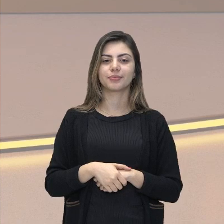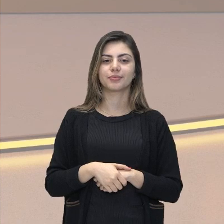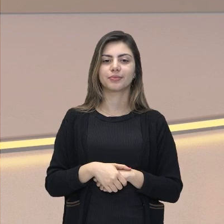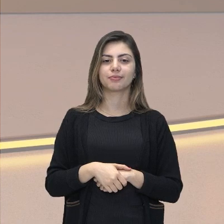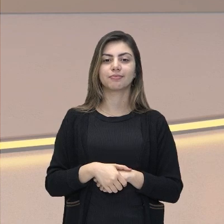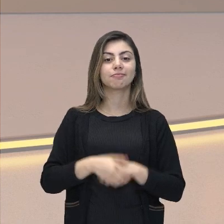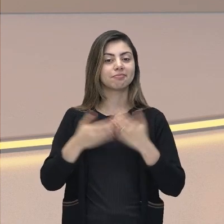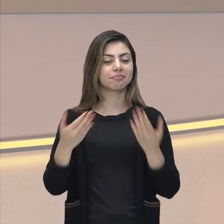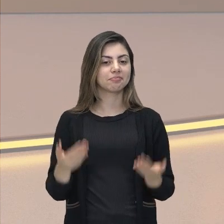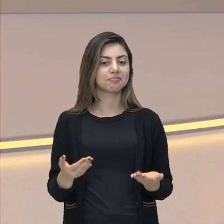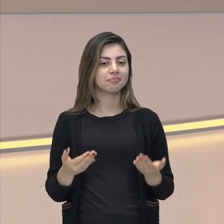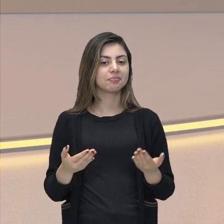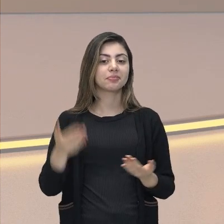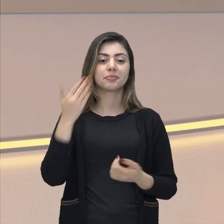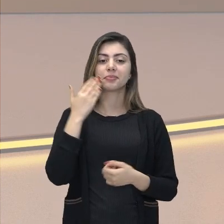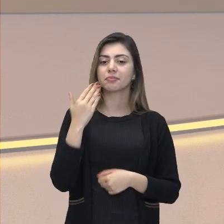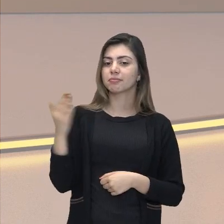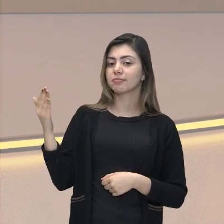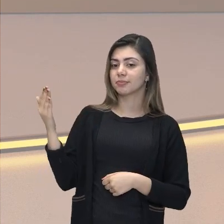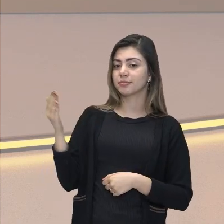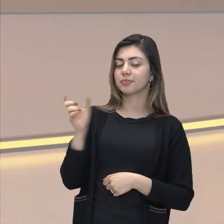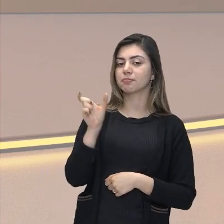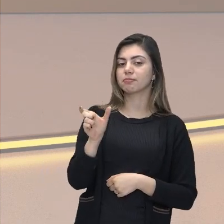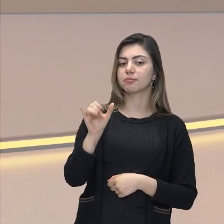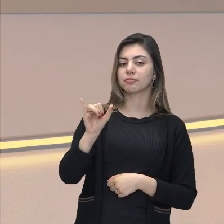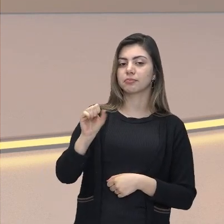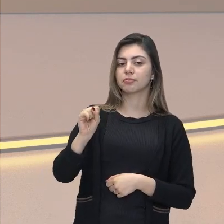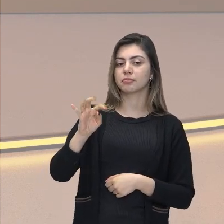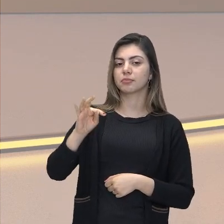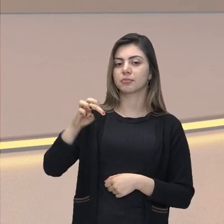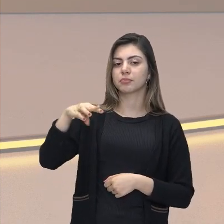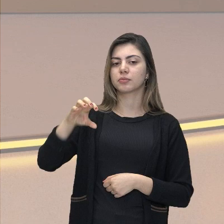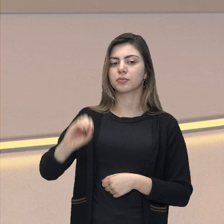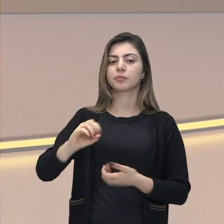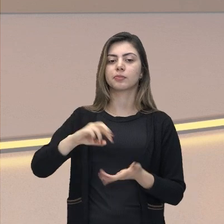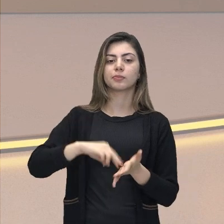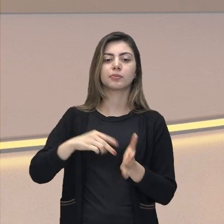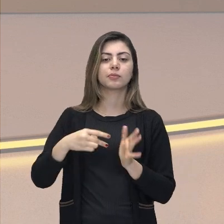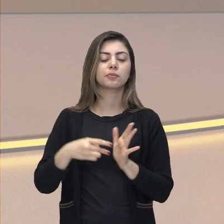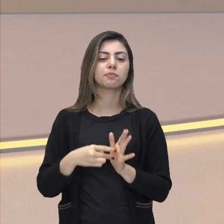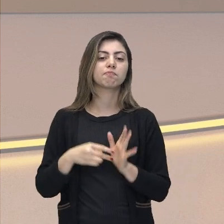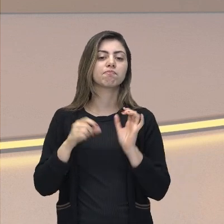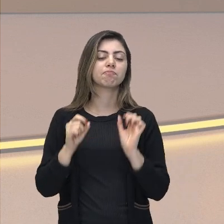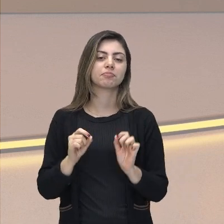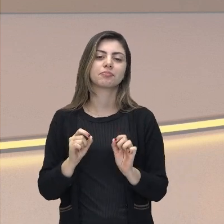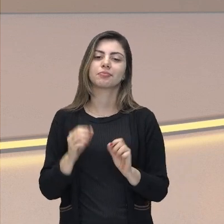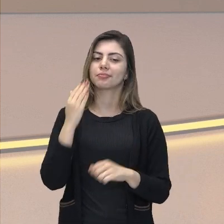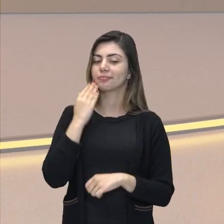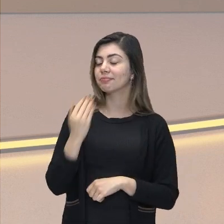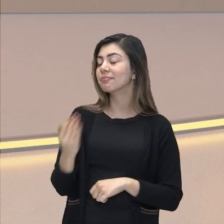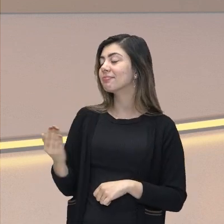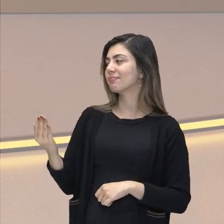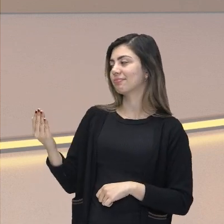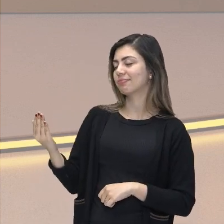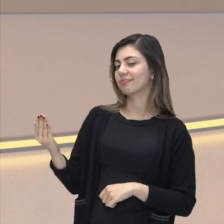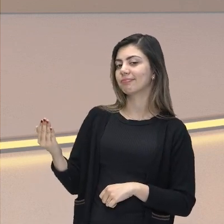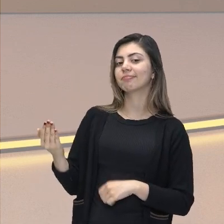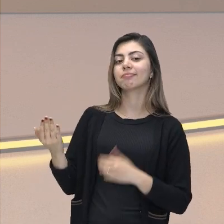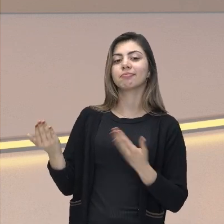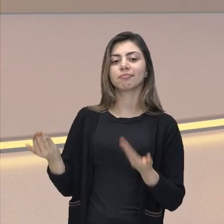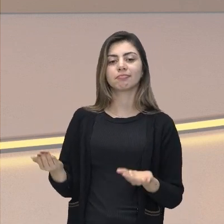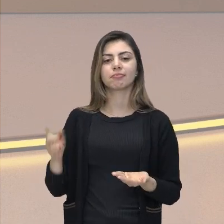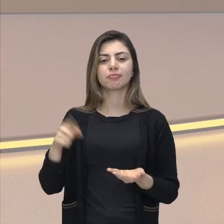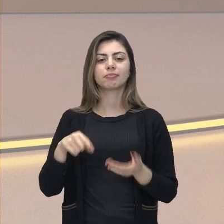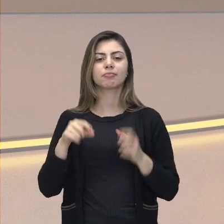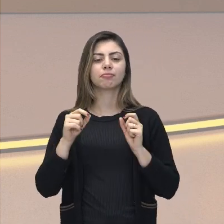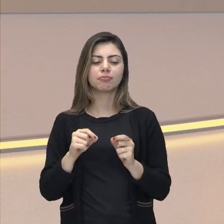Então vamos lá. O termo istmo quer dizer exatamente isso que nós estamos vendo aqui. É uma estreita